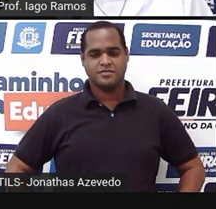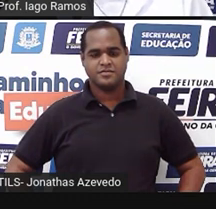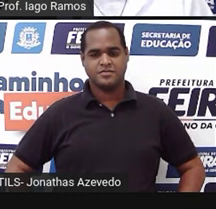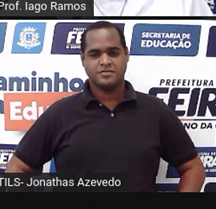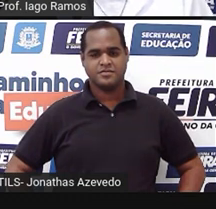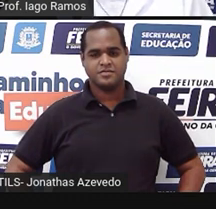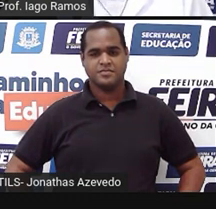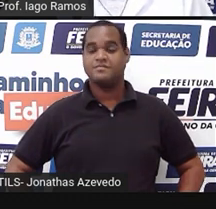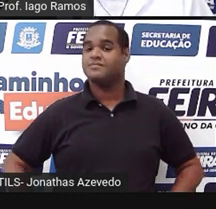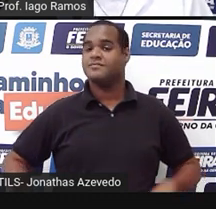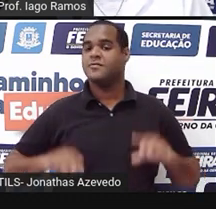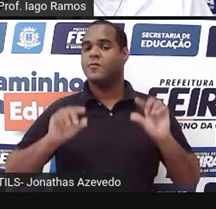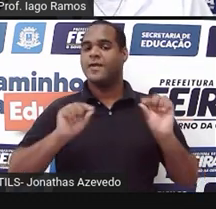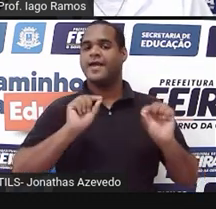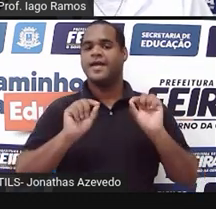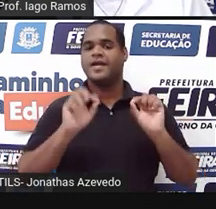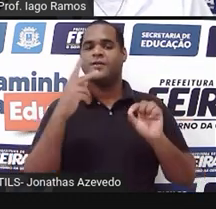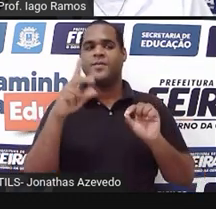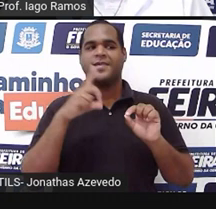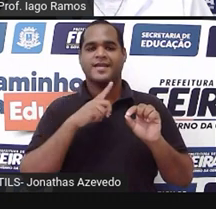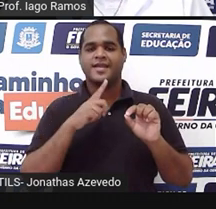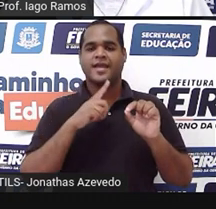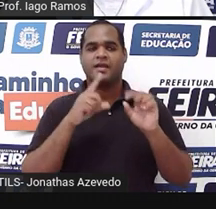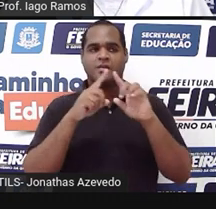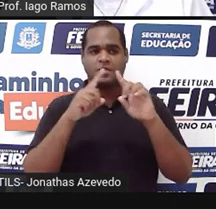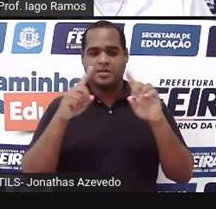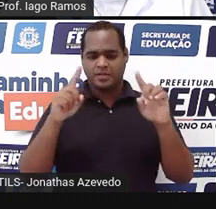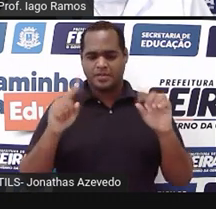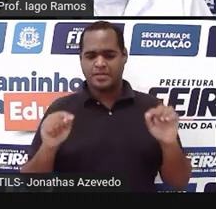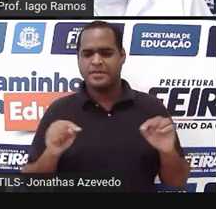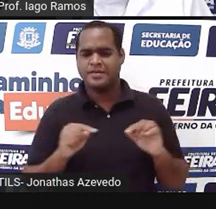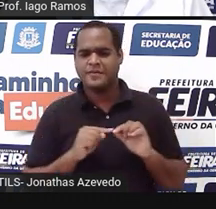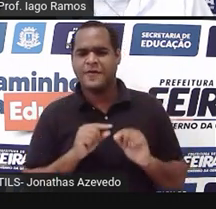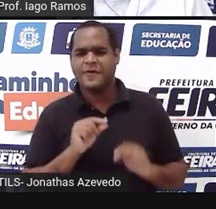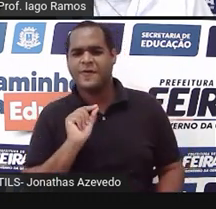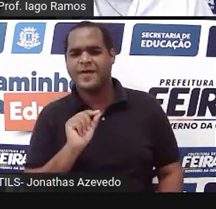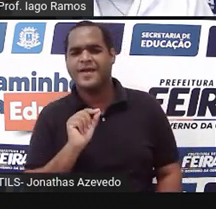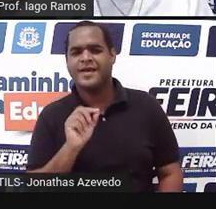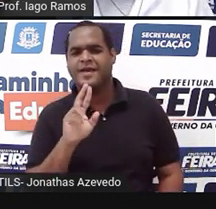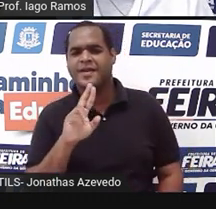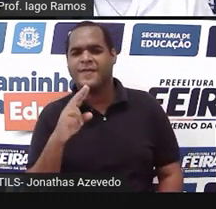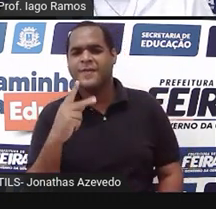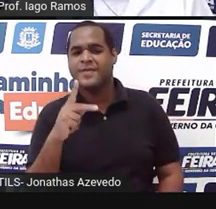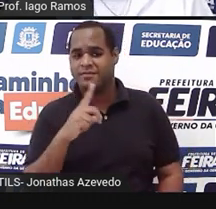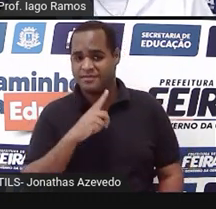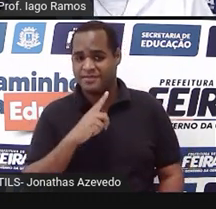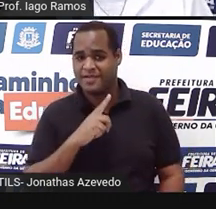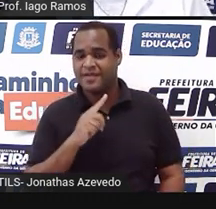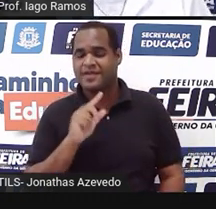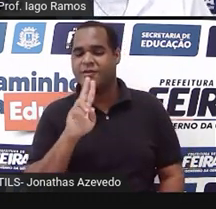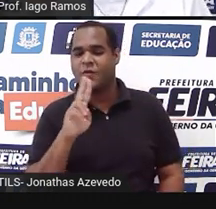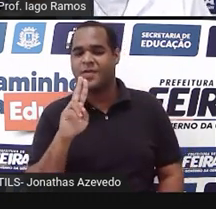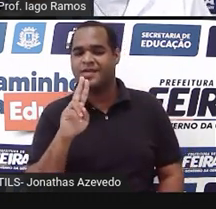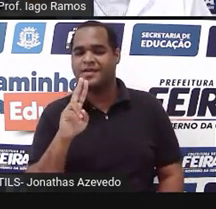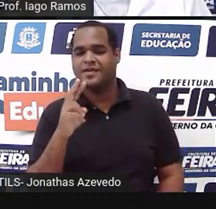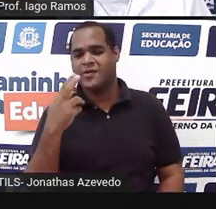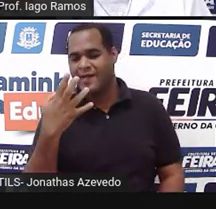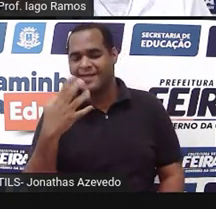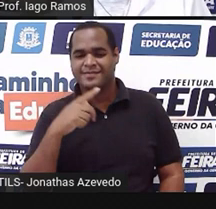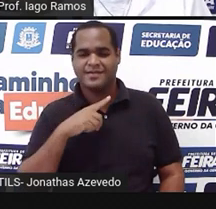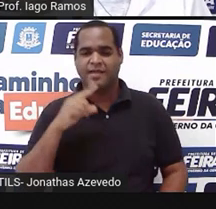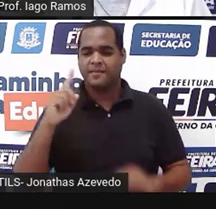E qual é o nome desse quadrilátero aí quatro lados quadrilátero 4 lados